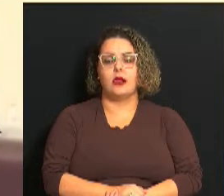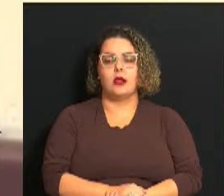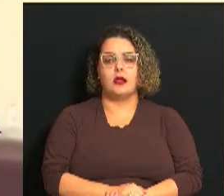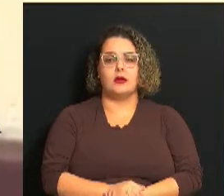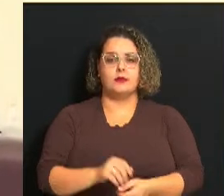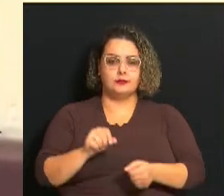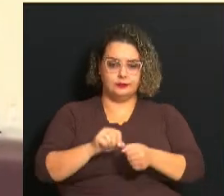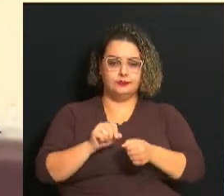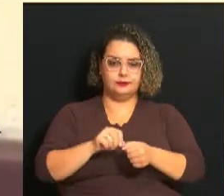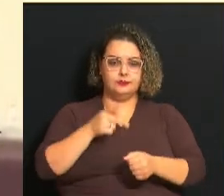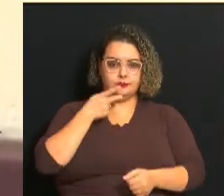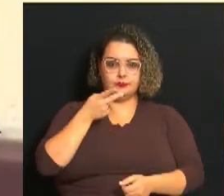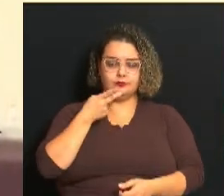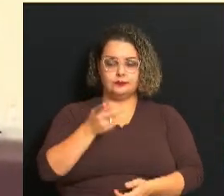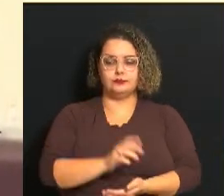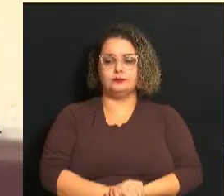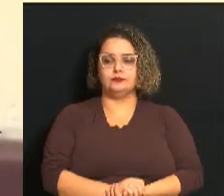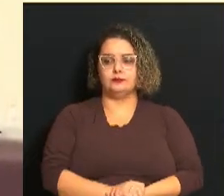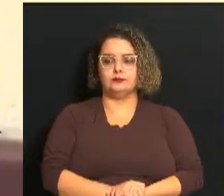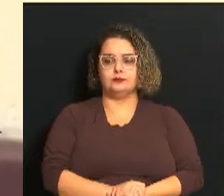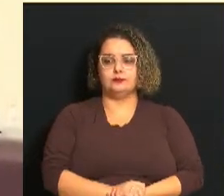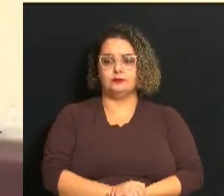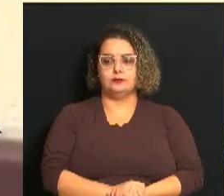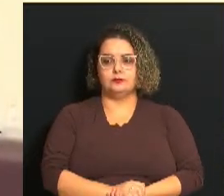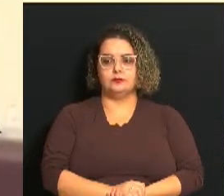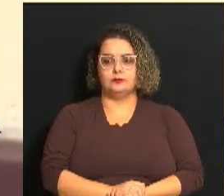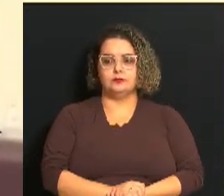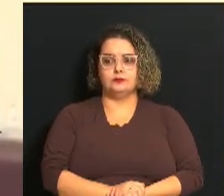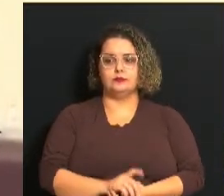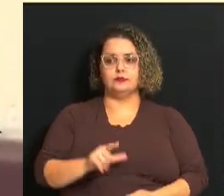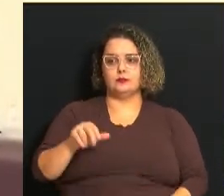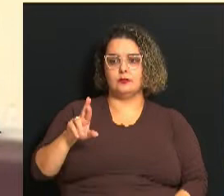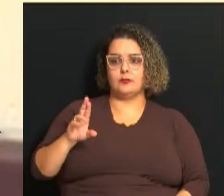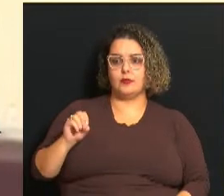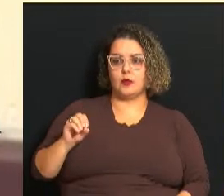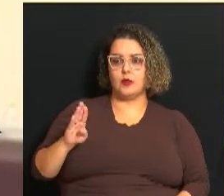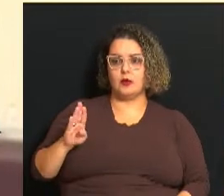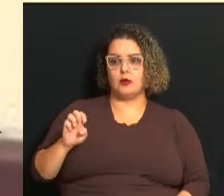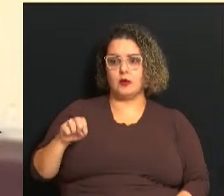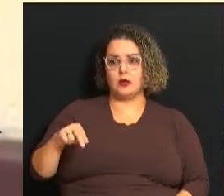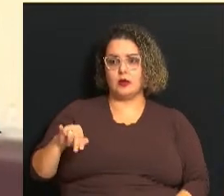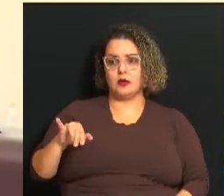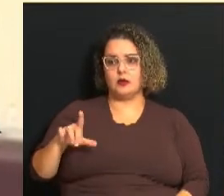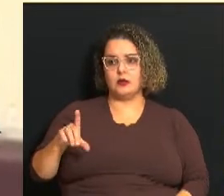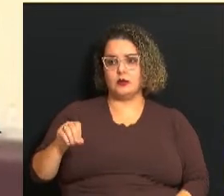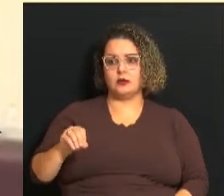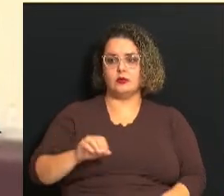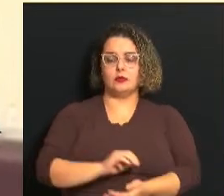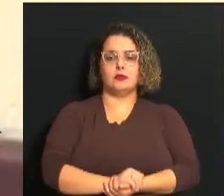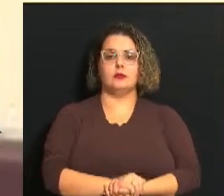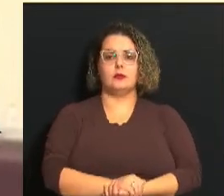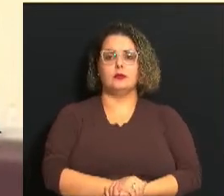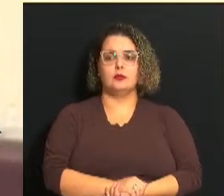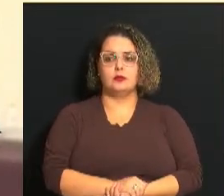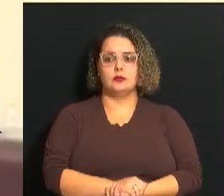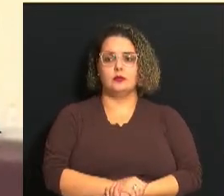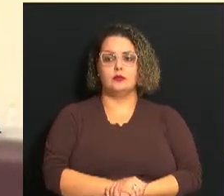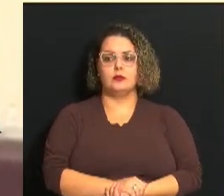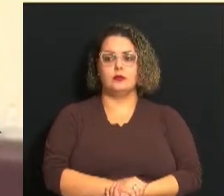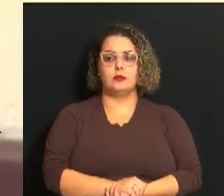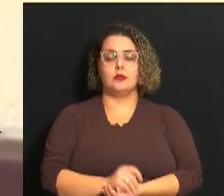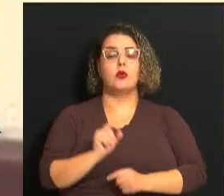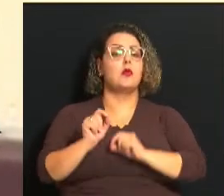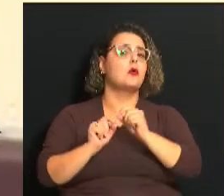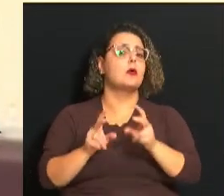uma questão e aí eu já passo para o rubenildo Esse é o seguinte o que a gente percebe